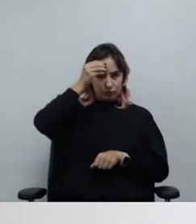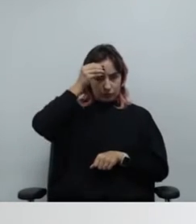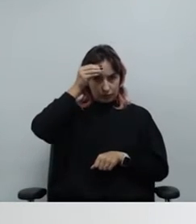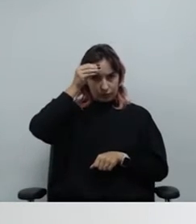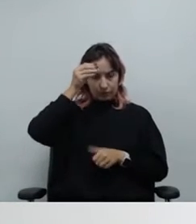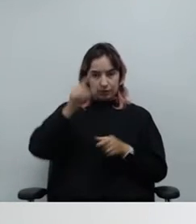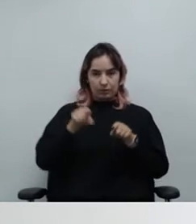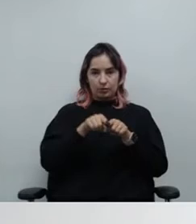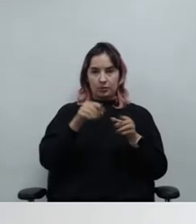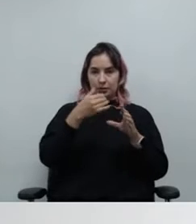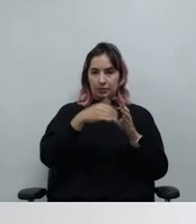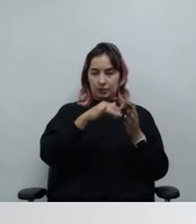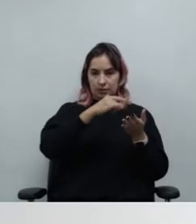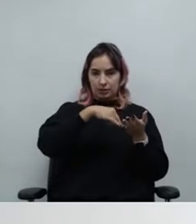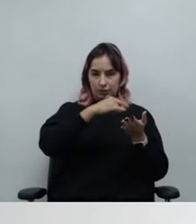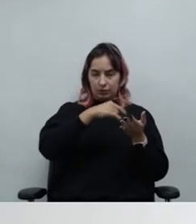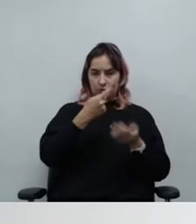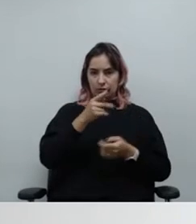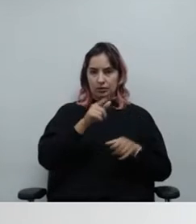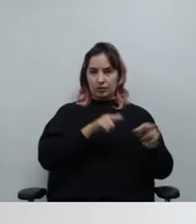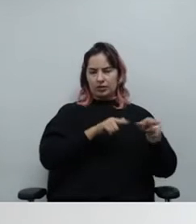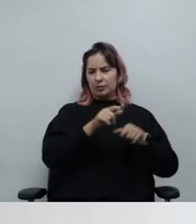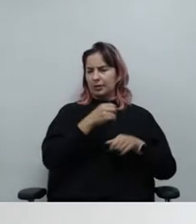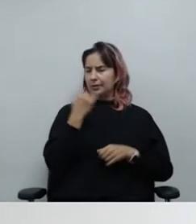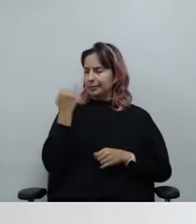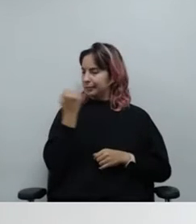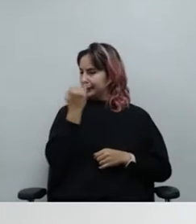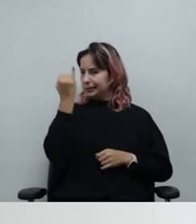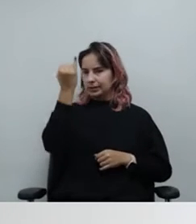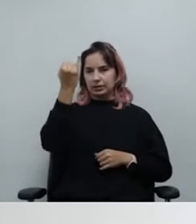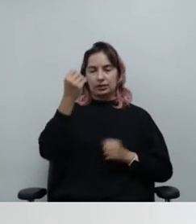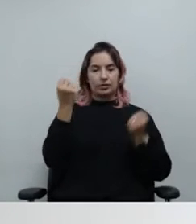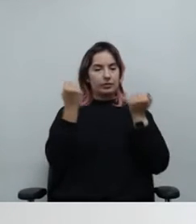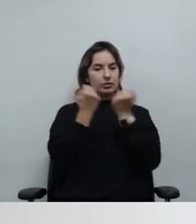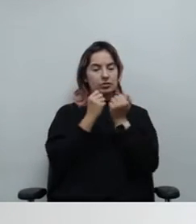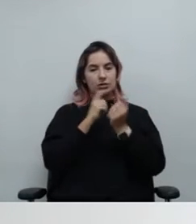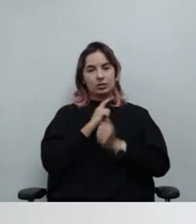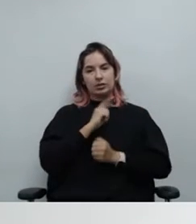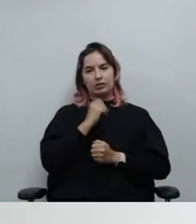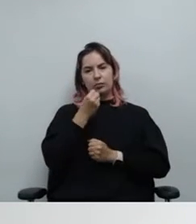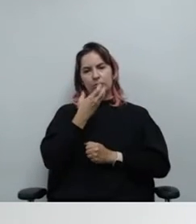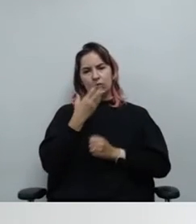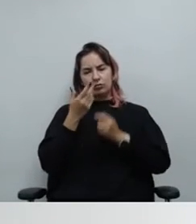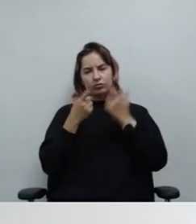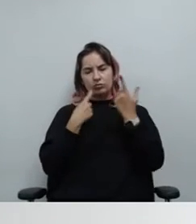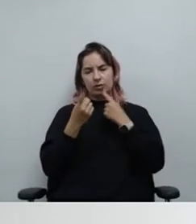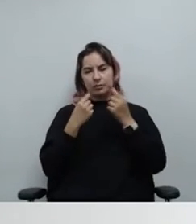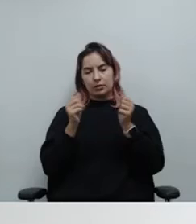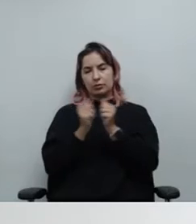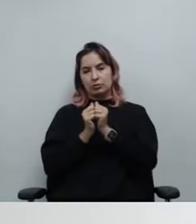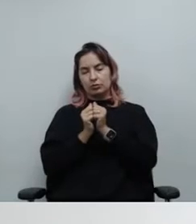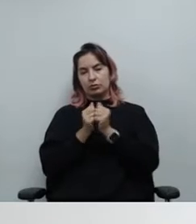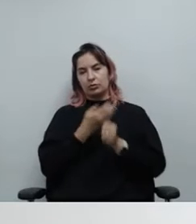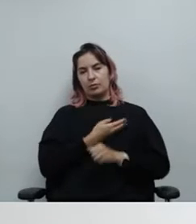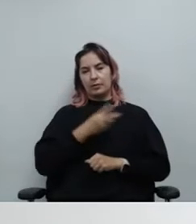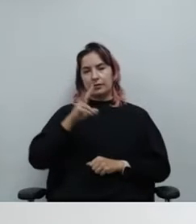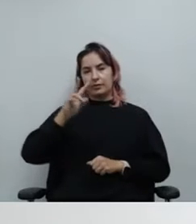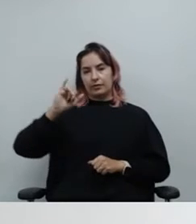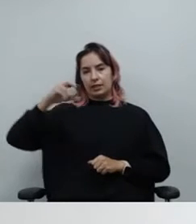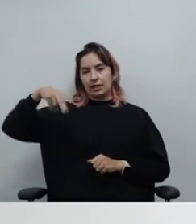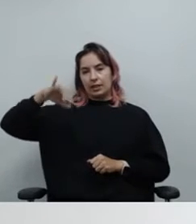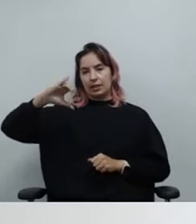de relatórios. A sua atuação foi essencial para que a Defensoria tivesse um rico debate aqui junto com o colega